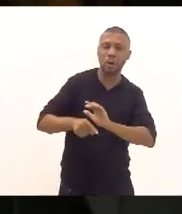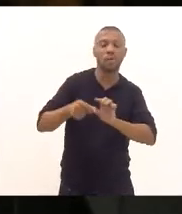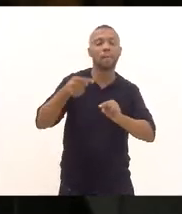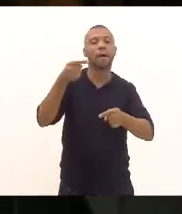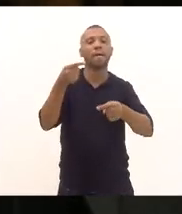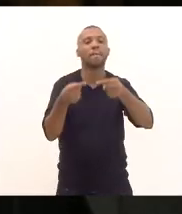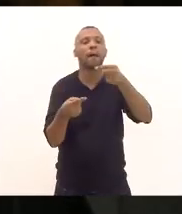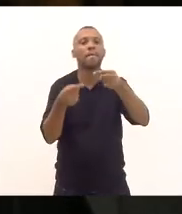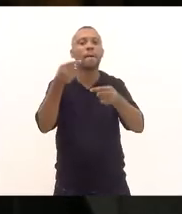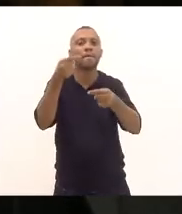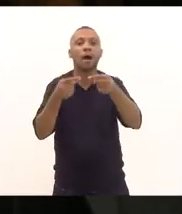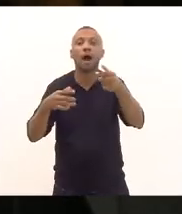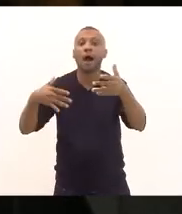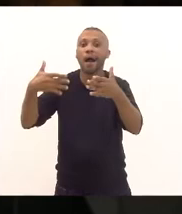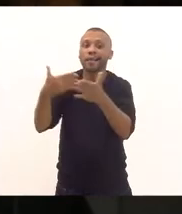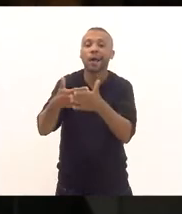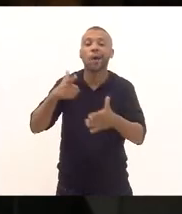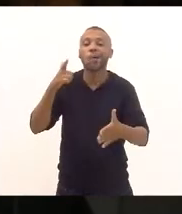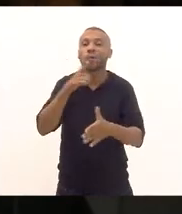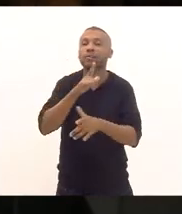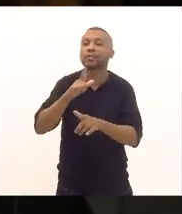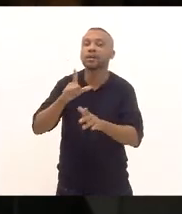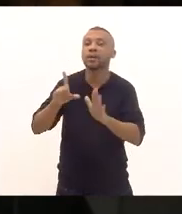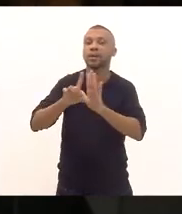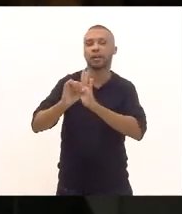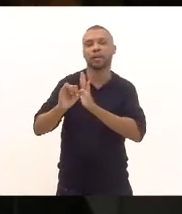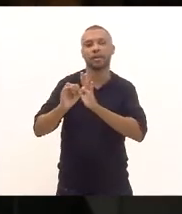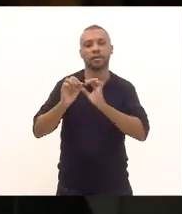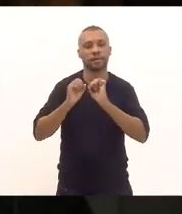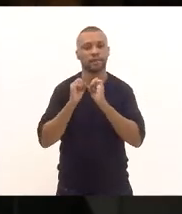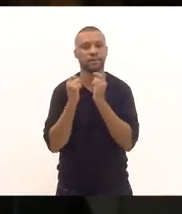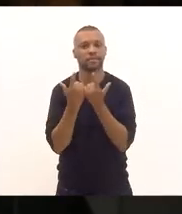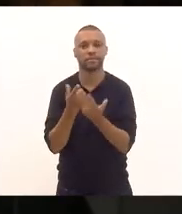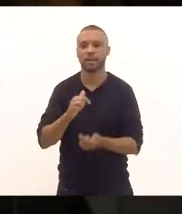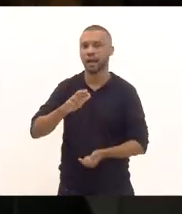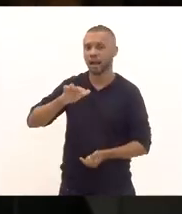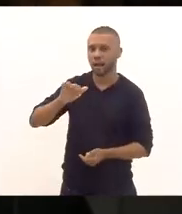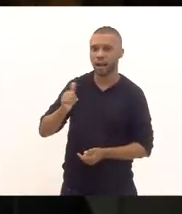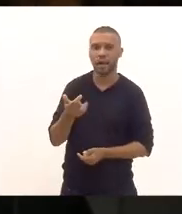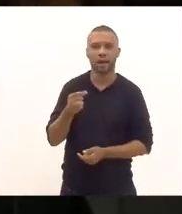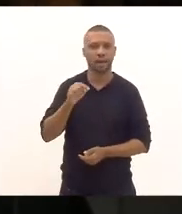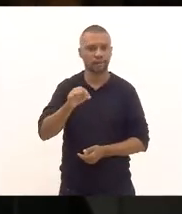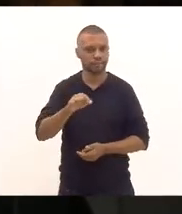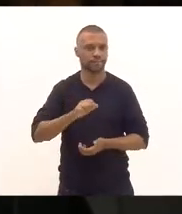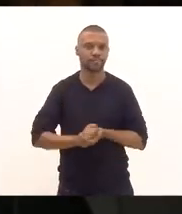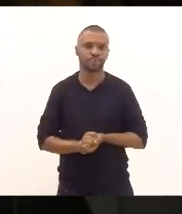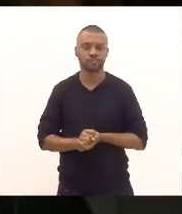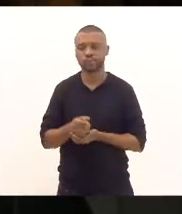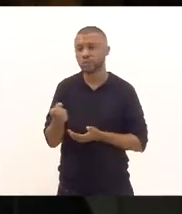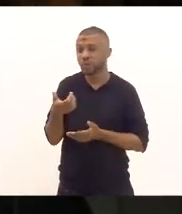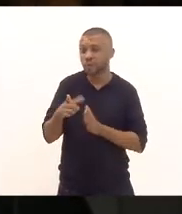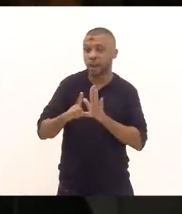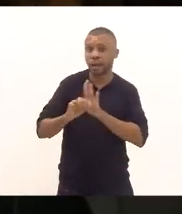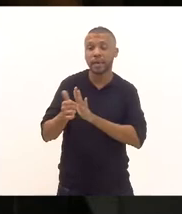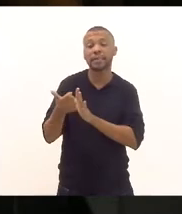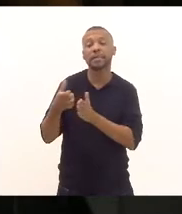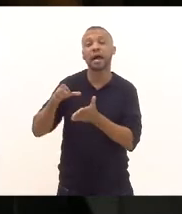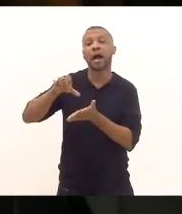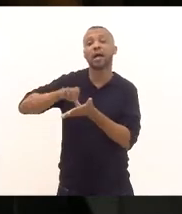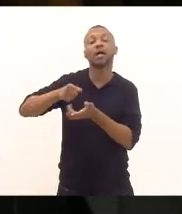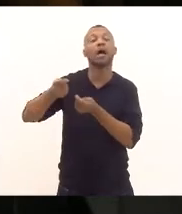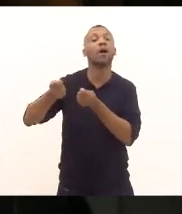discutidas até virar lei nesse Parlamento qual seja a nova lei das agências